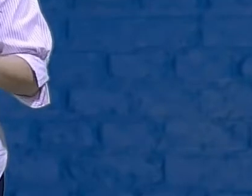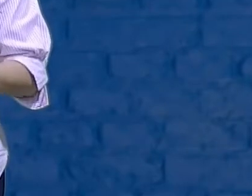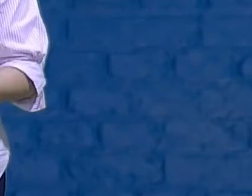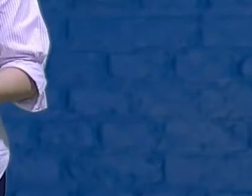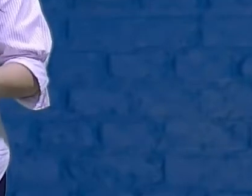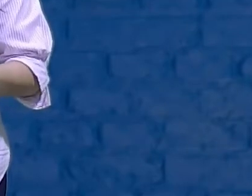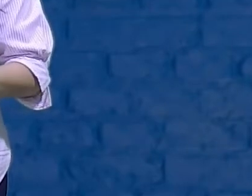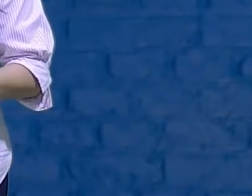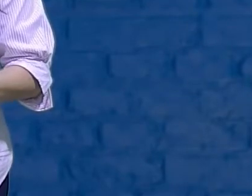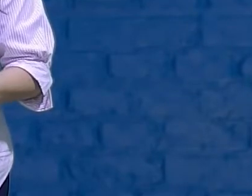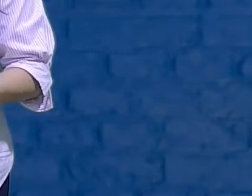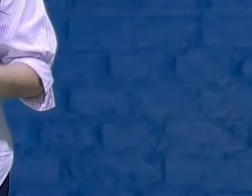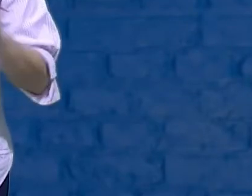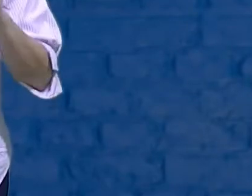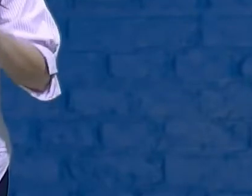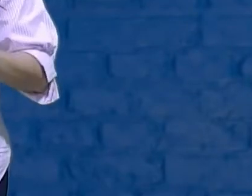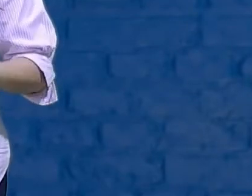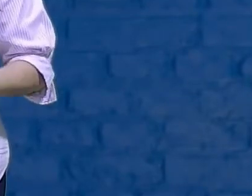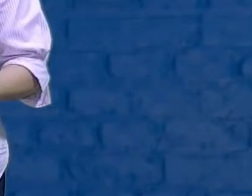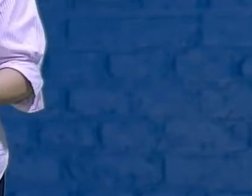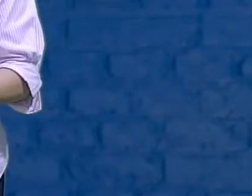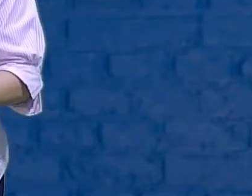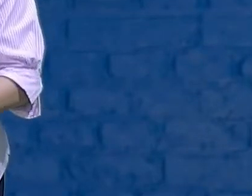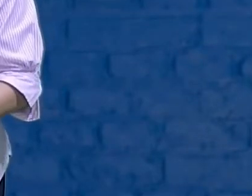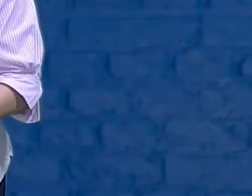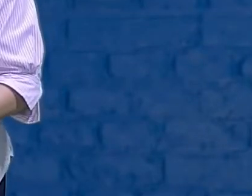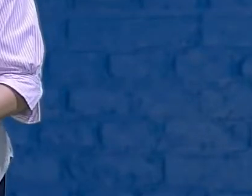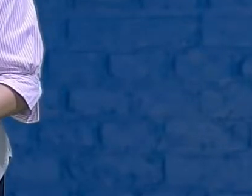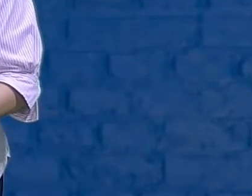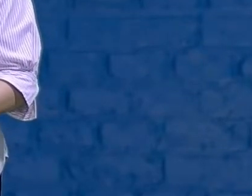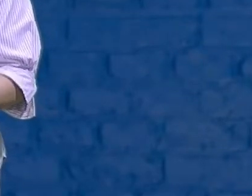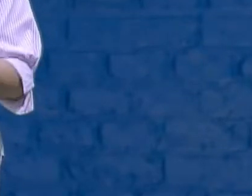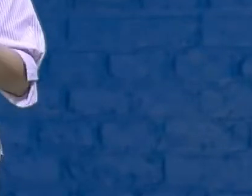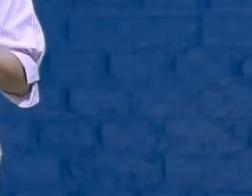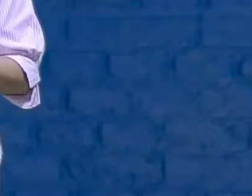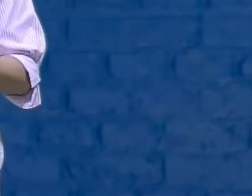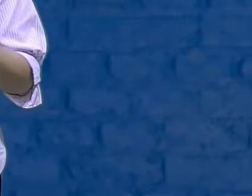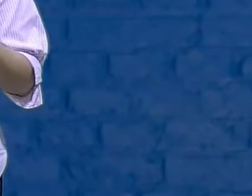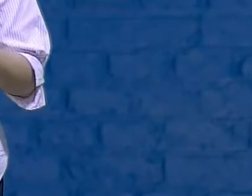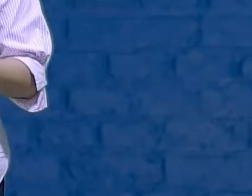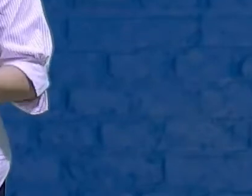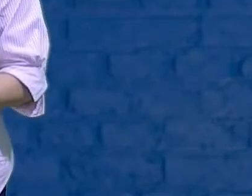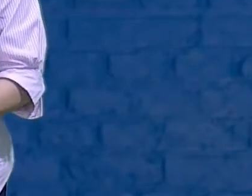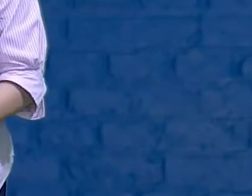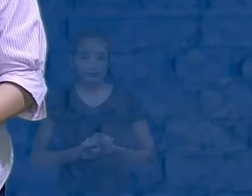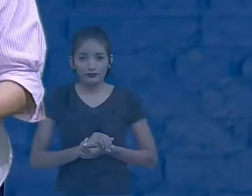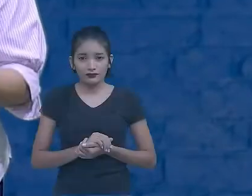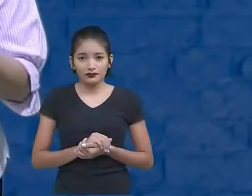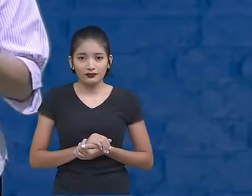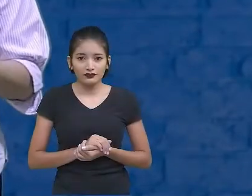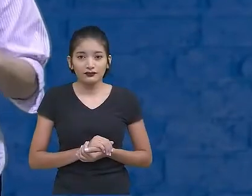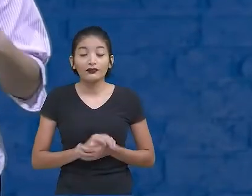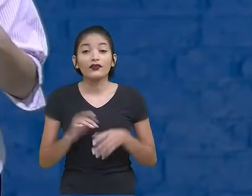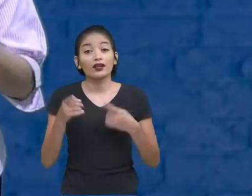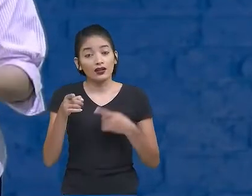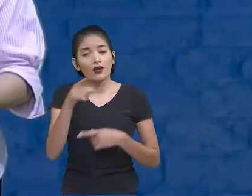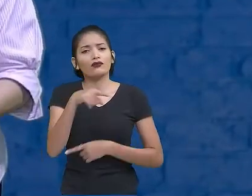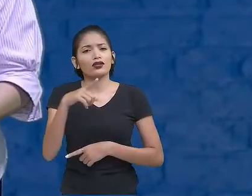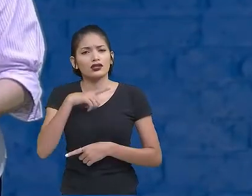empatia, respeito e confiança. Se você se respeita, se você tem confiança nas